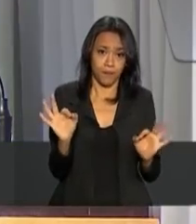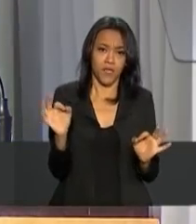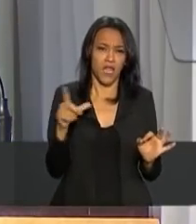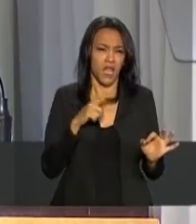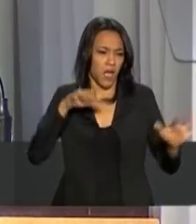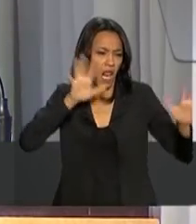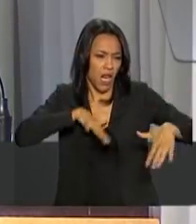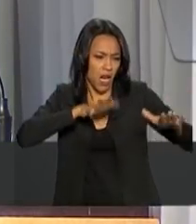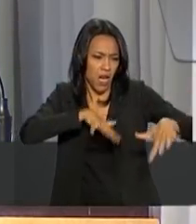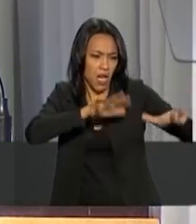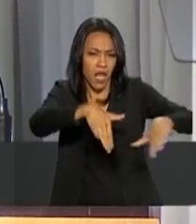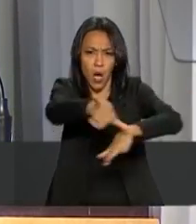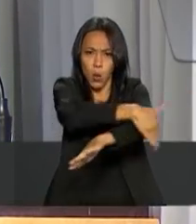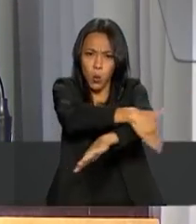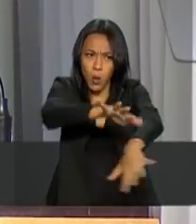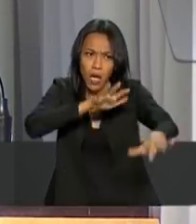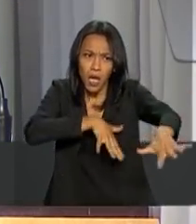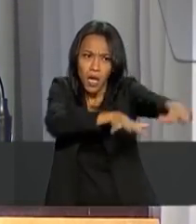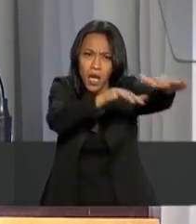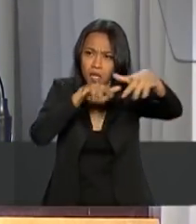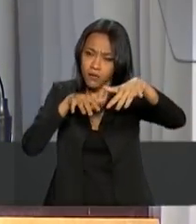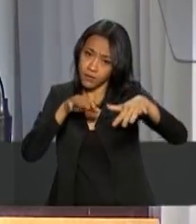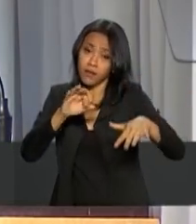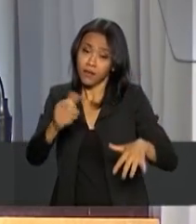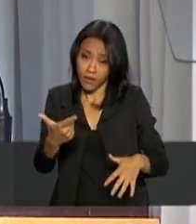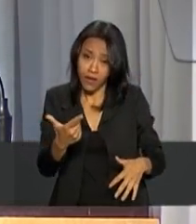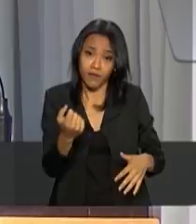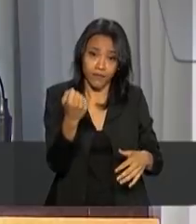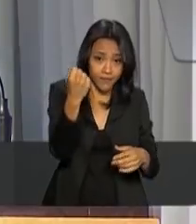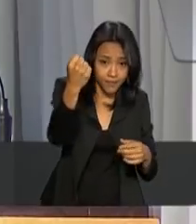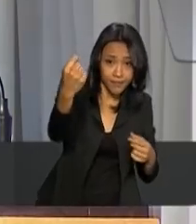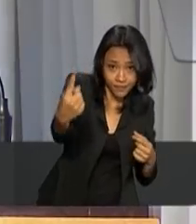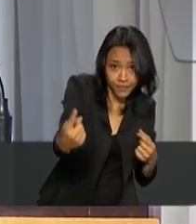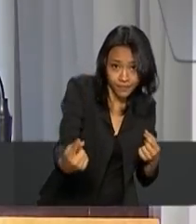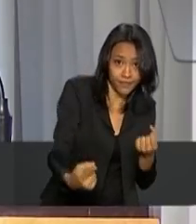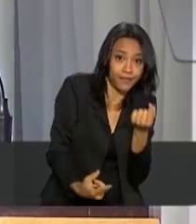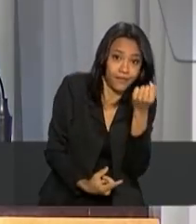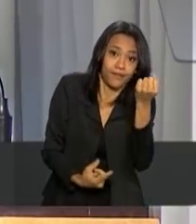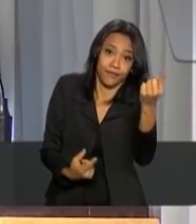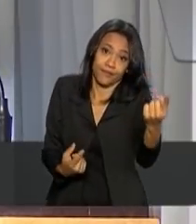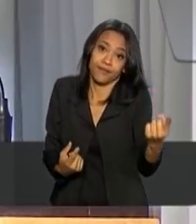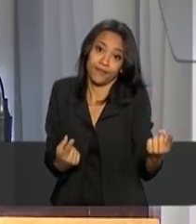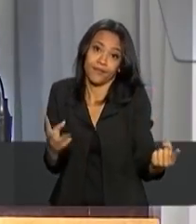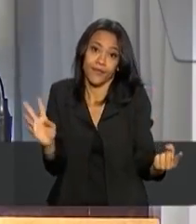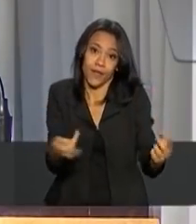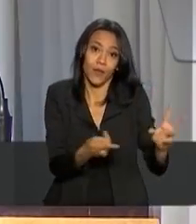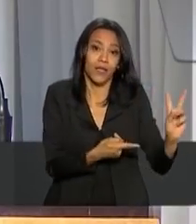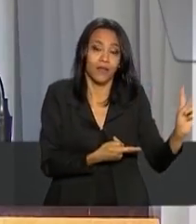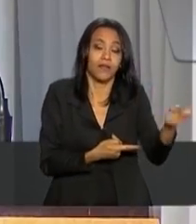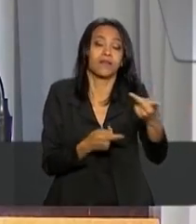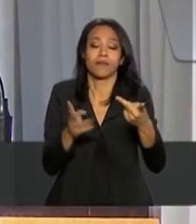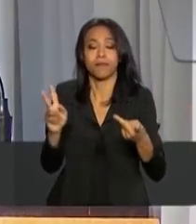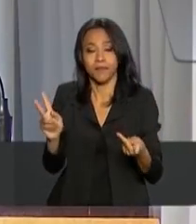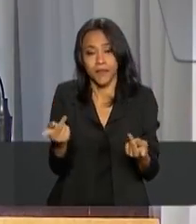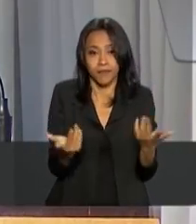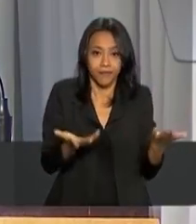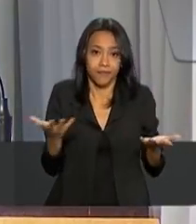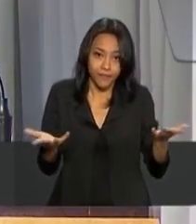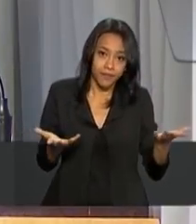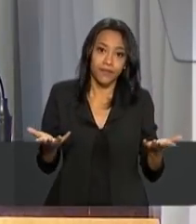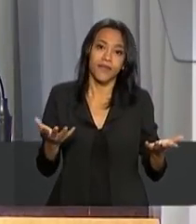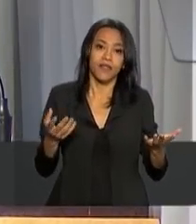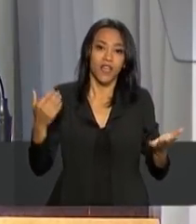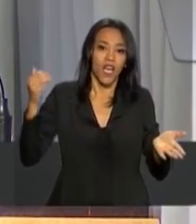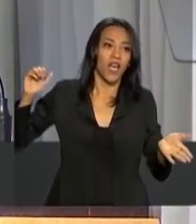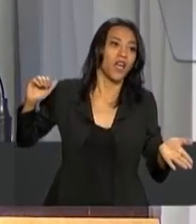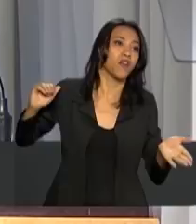movimento de rua, não é? Não tivemos. Tinha, claro, de vez em quando tem. Você vai num lugar qualquer, tem 5, 6, 10, 40 que se reúnem, fora